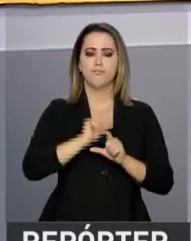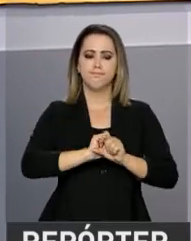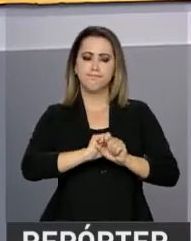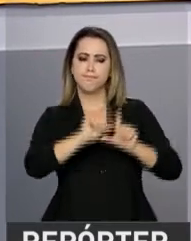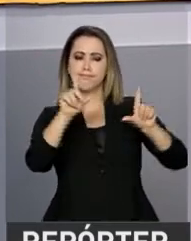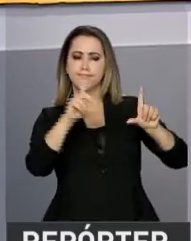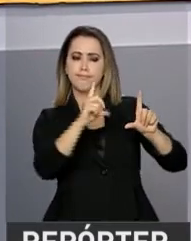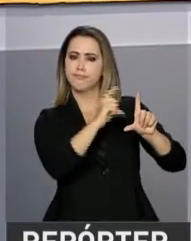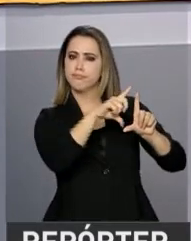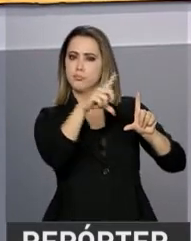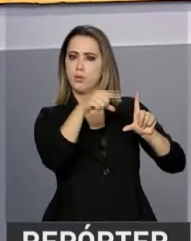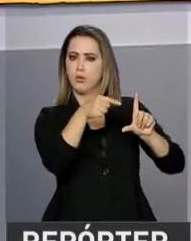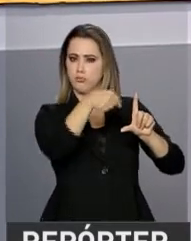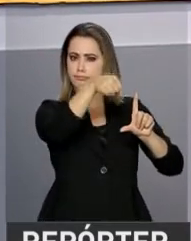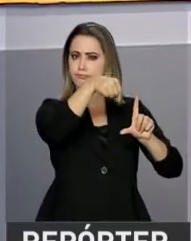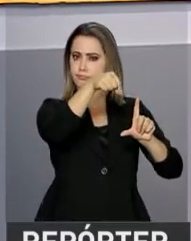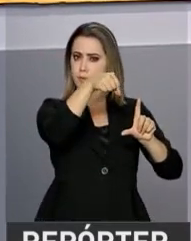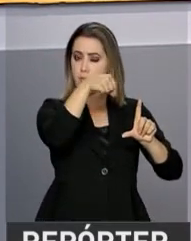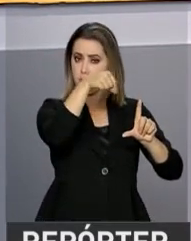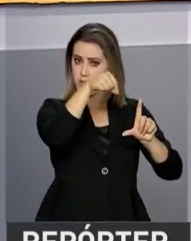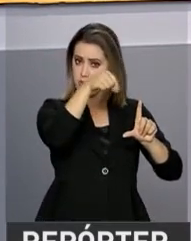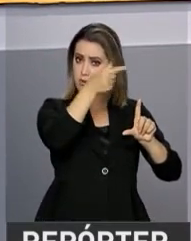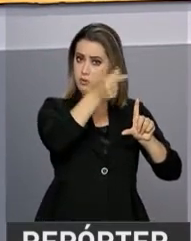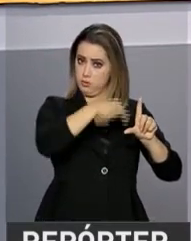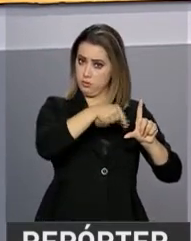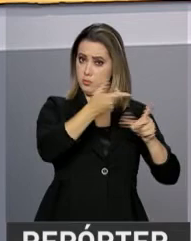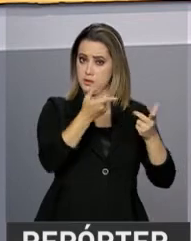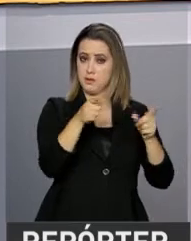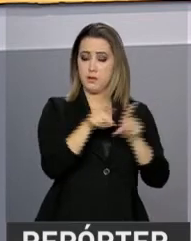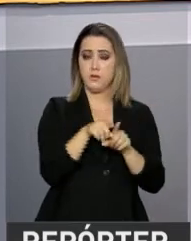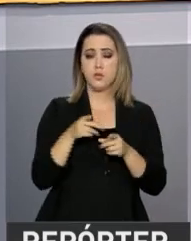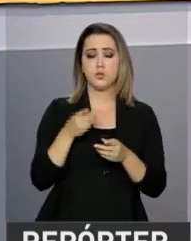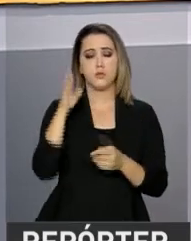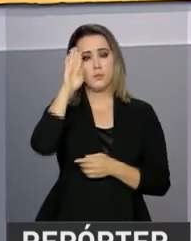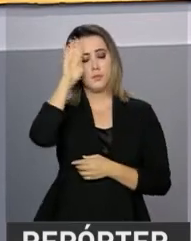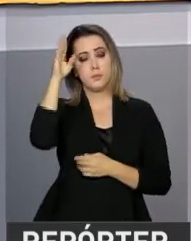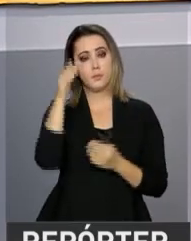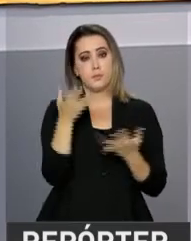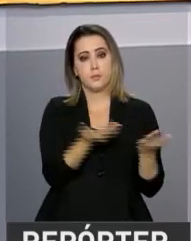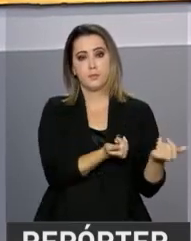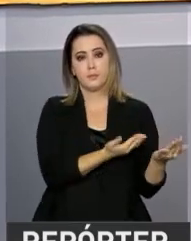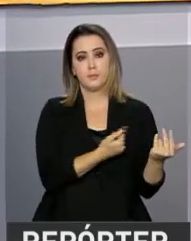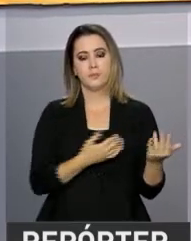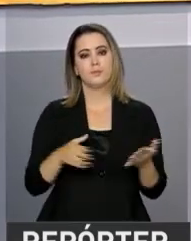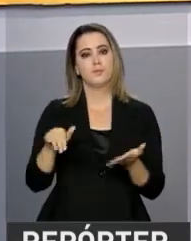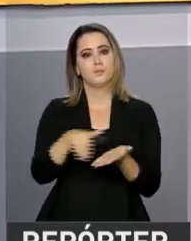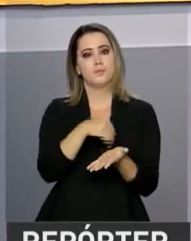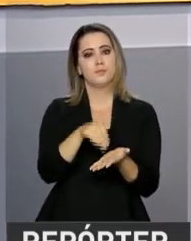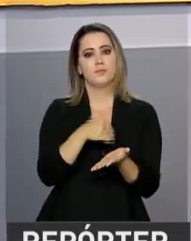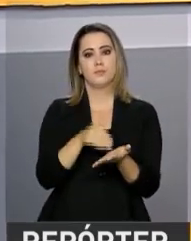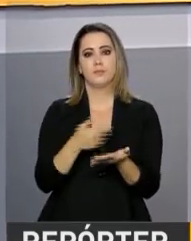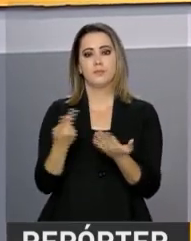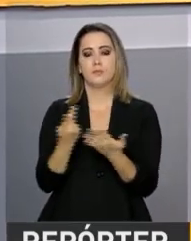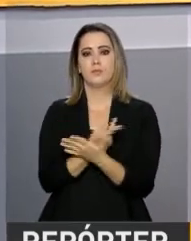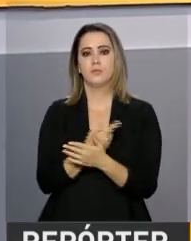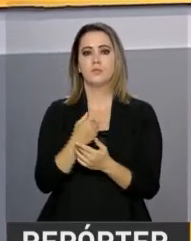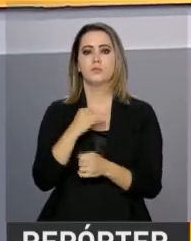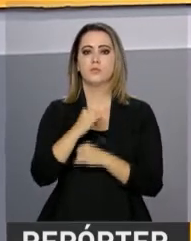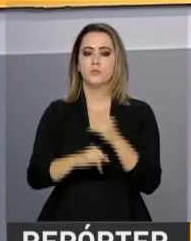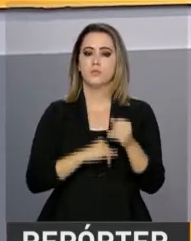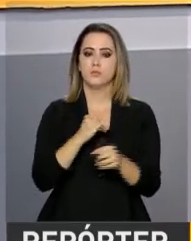e incentivar o uso de preservativos principalmente entre os jovens as inscrições podem ser feitas pela internet